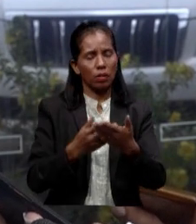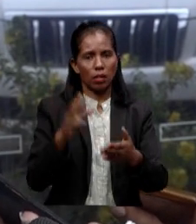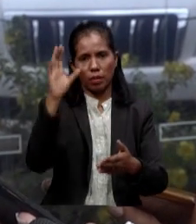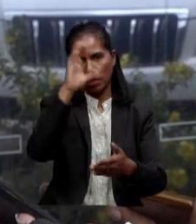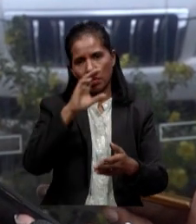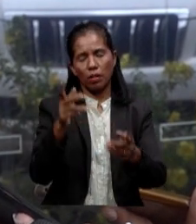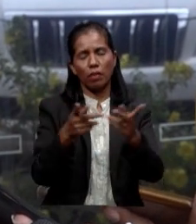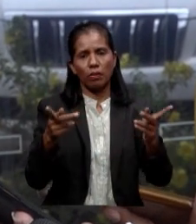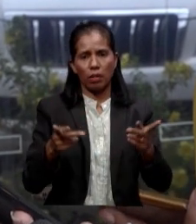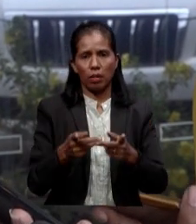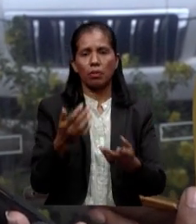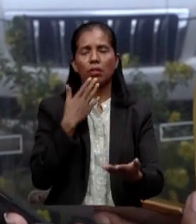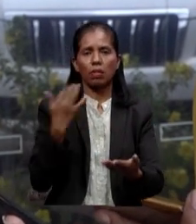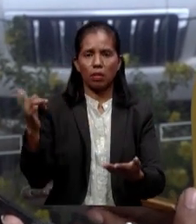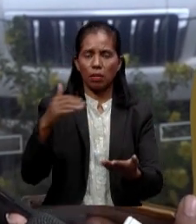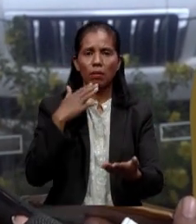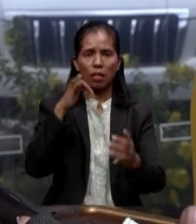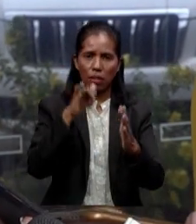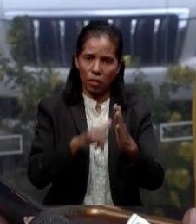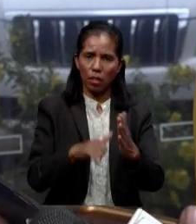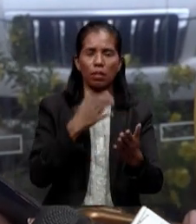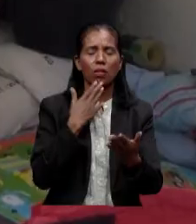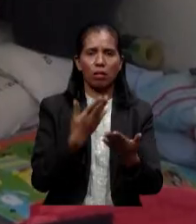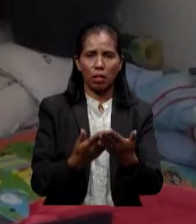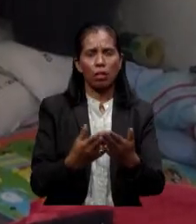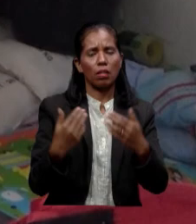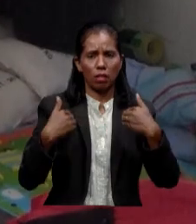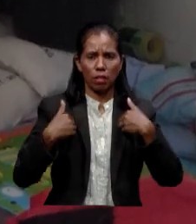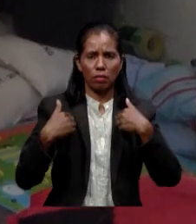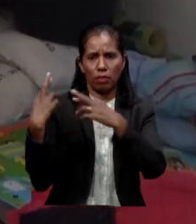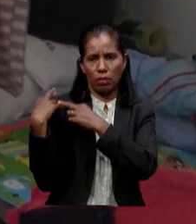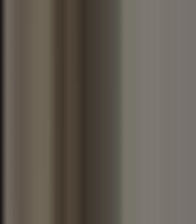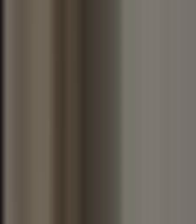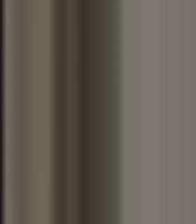ba do sira bele hela no digno o sirne hoto idane mak responsabilidade governo yan tuir dados nibe